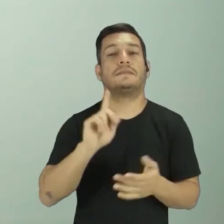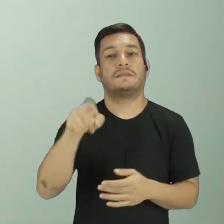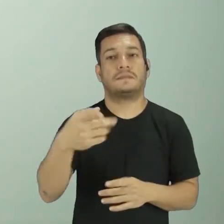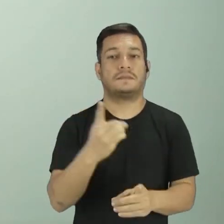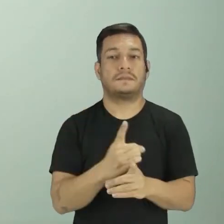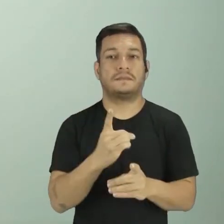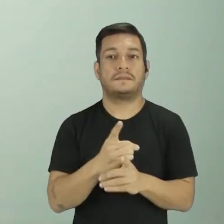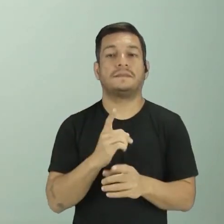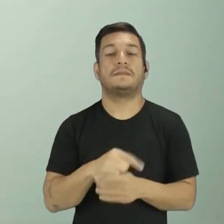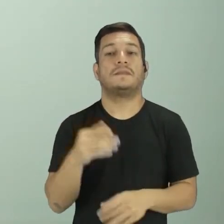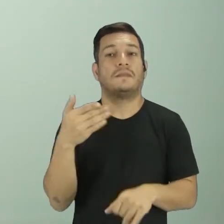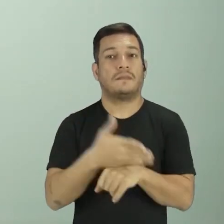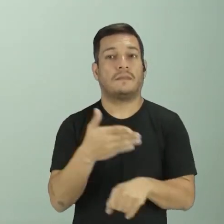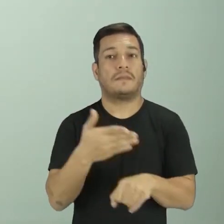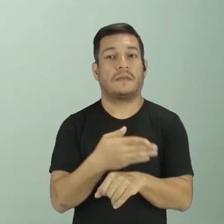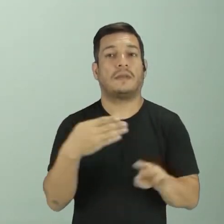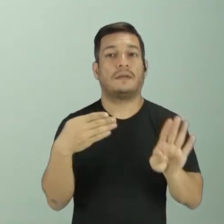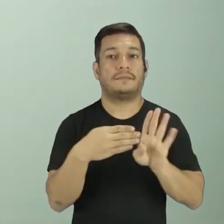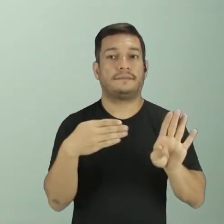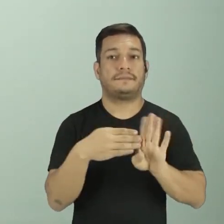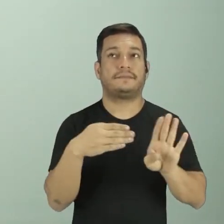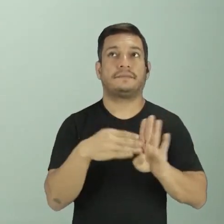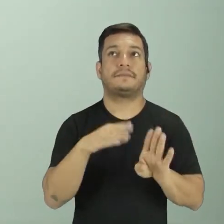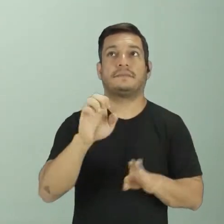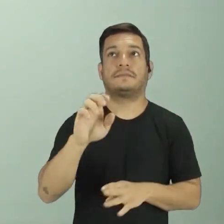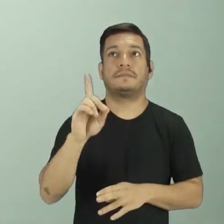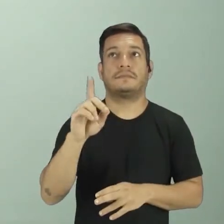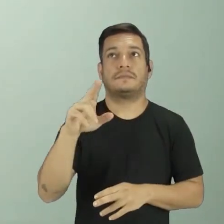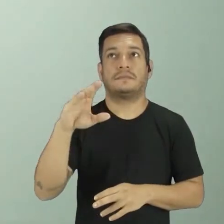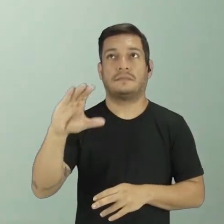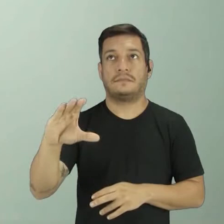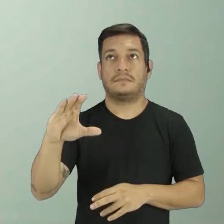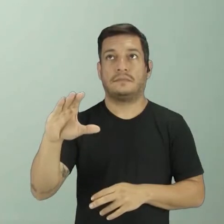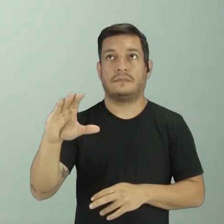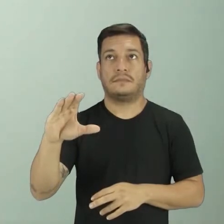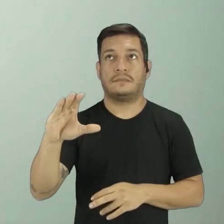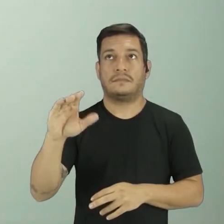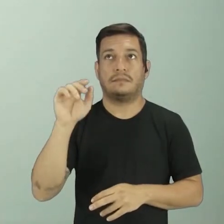próximo encontro. Entrem no site, né, eduque.ce